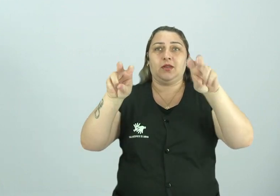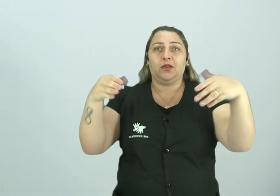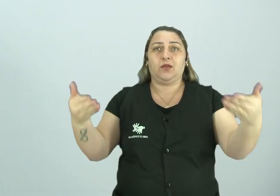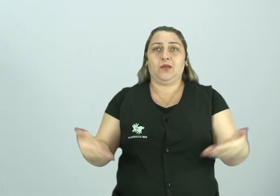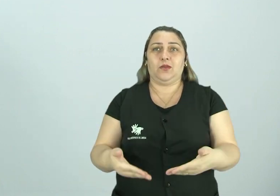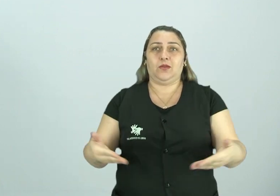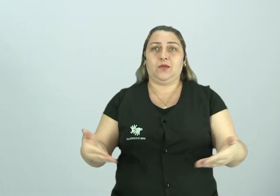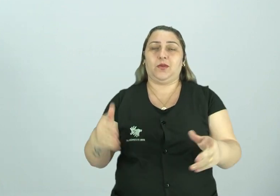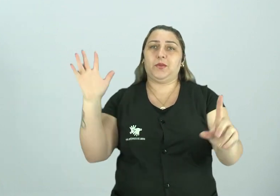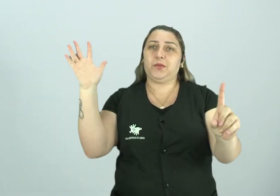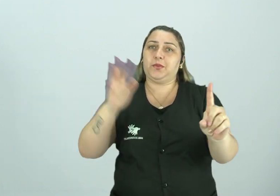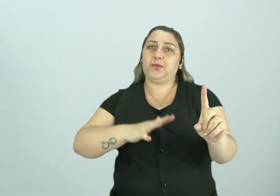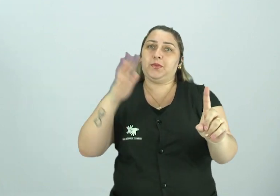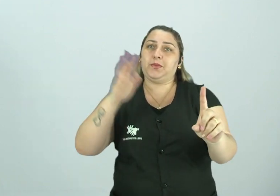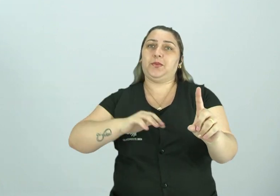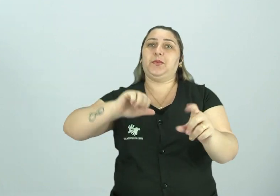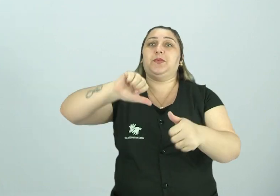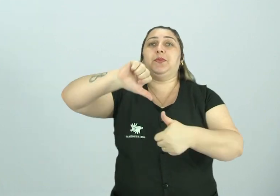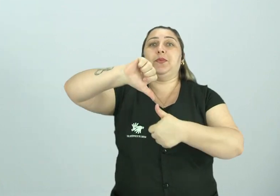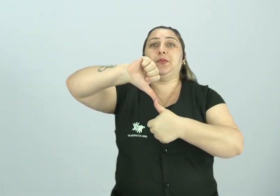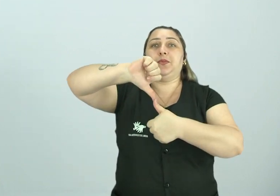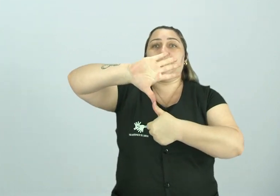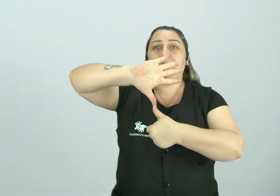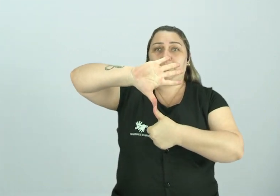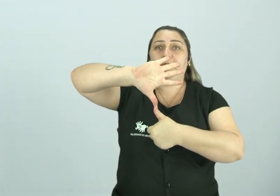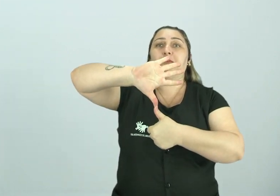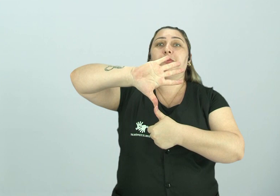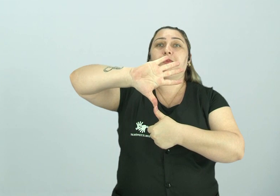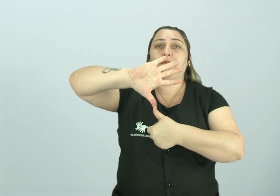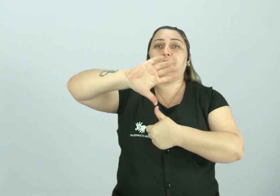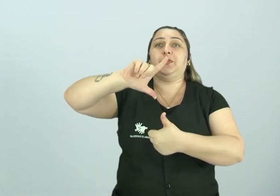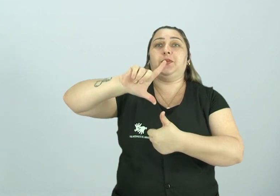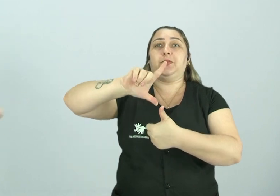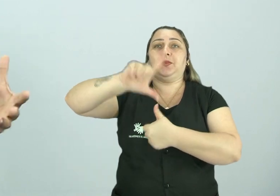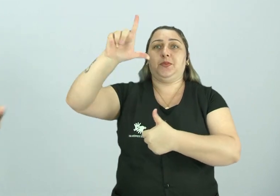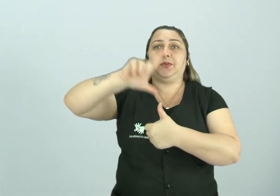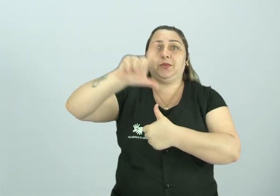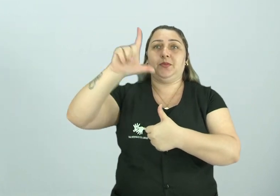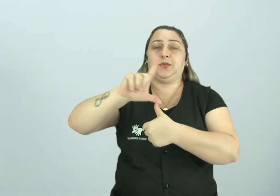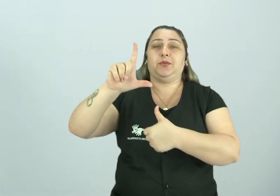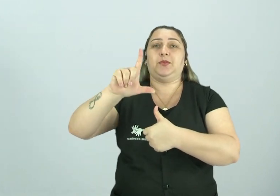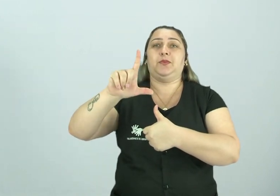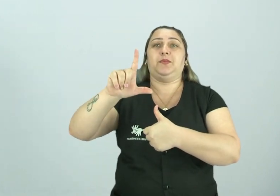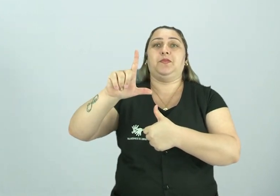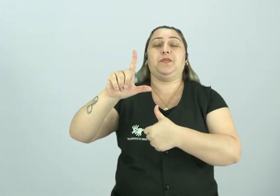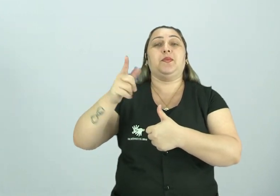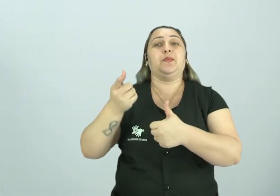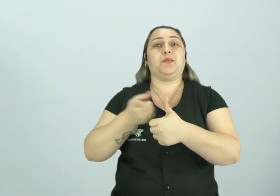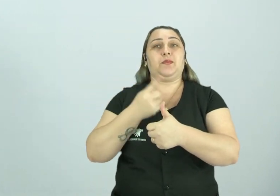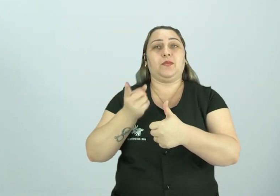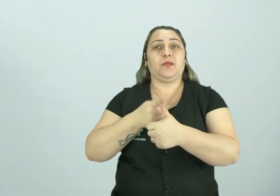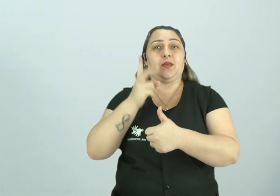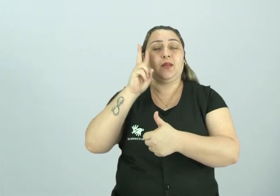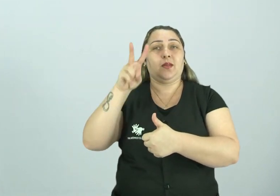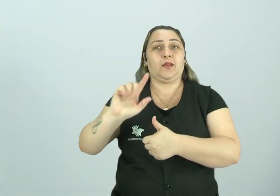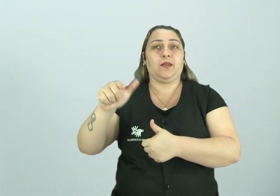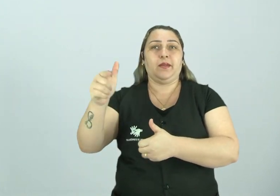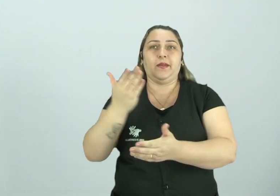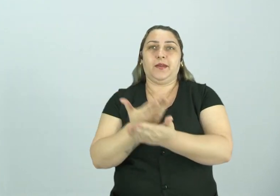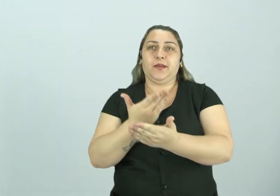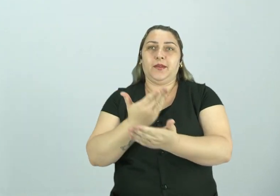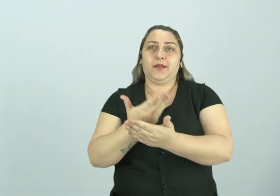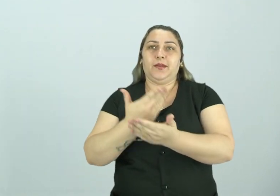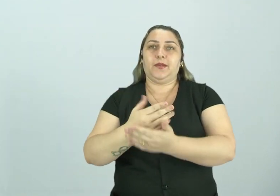é a influência norte-americana na América Latina, parte 1. Vimos em outra aula sobre